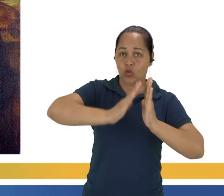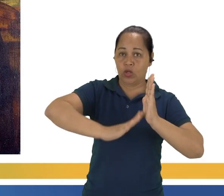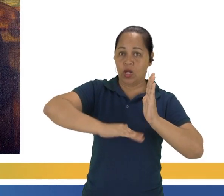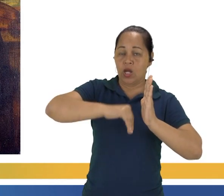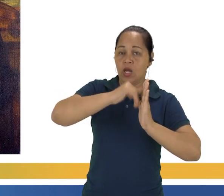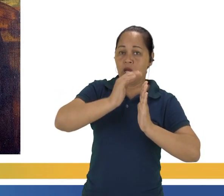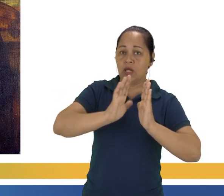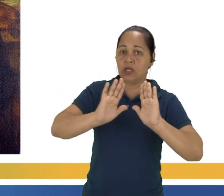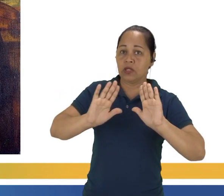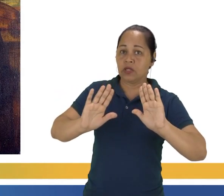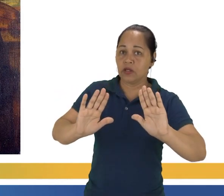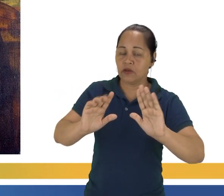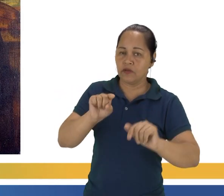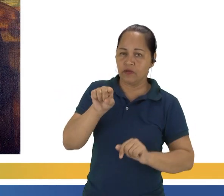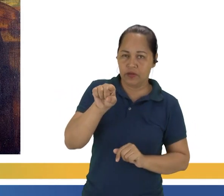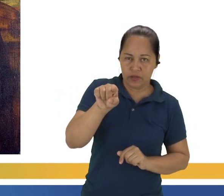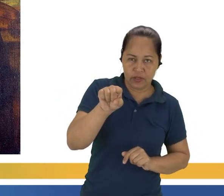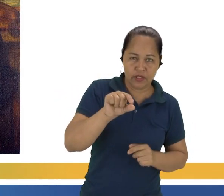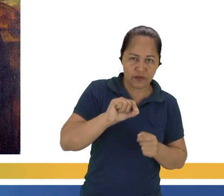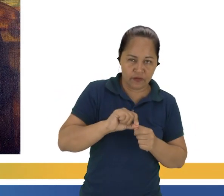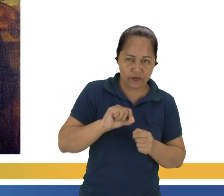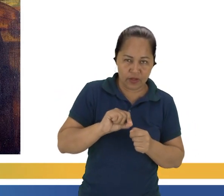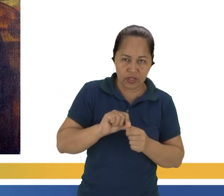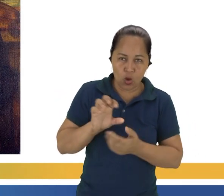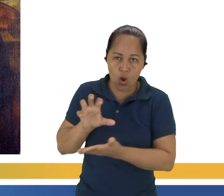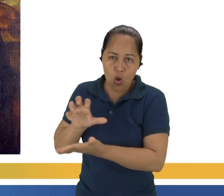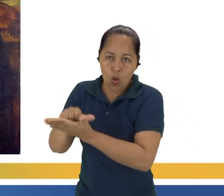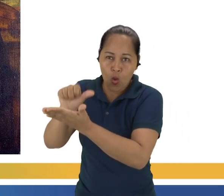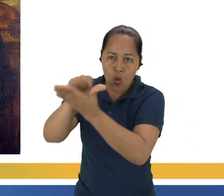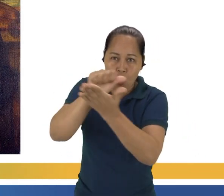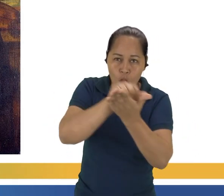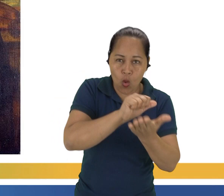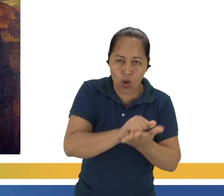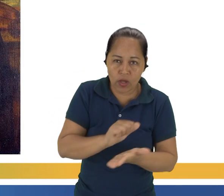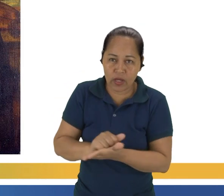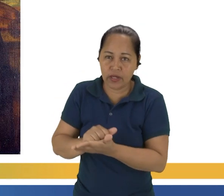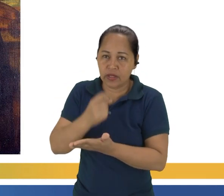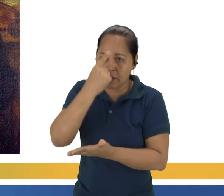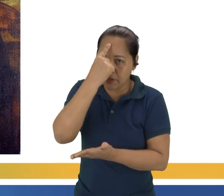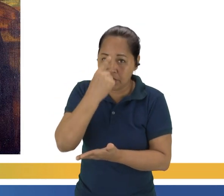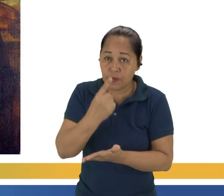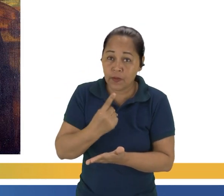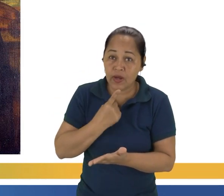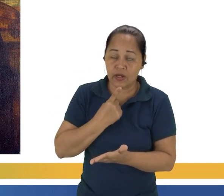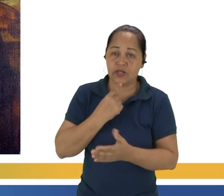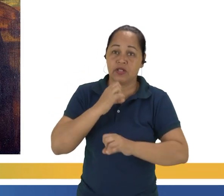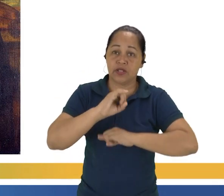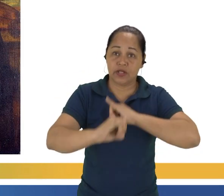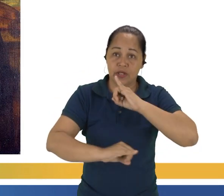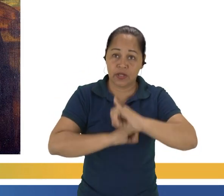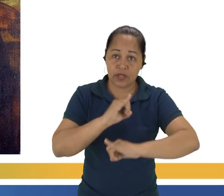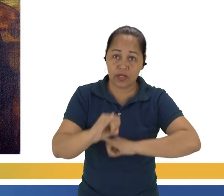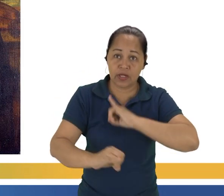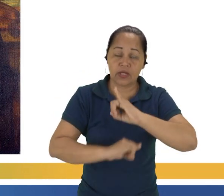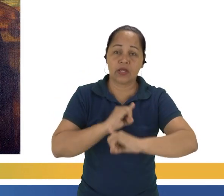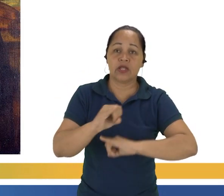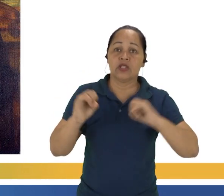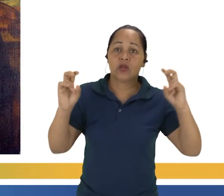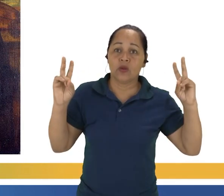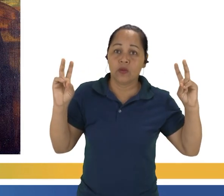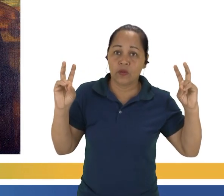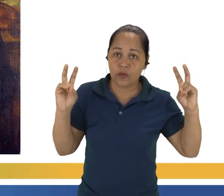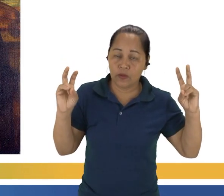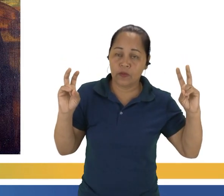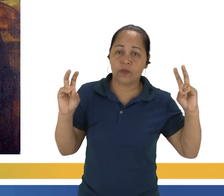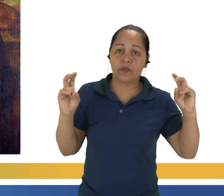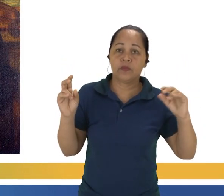faça uma pequena é uma coleta de imagens na internet e produzem documentário sobre desafios éticos